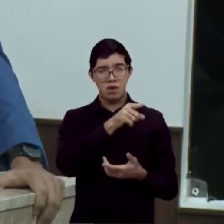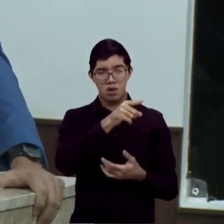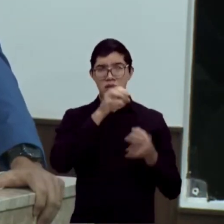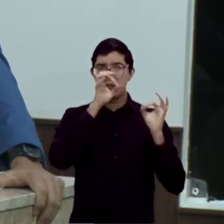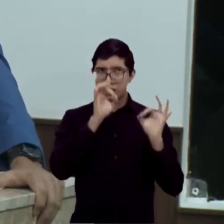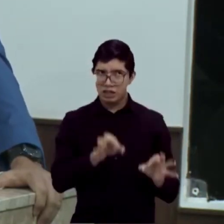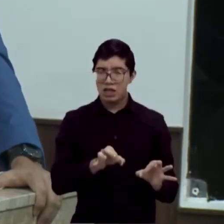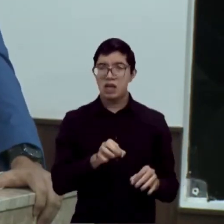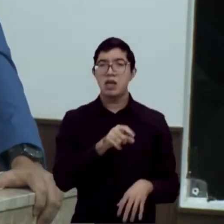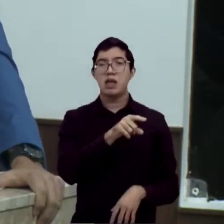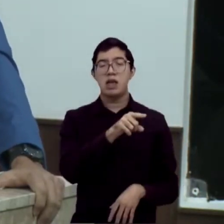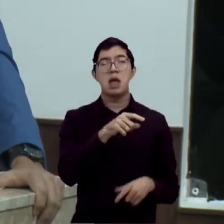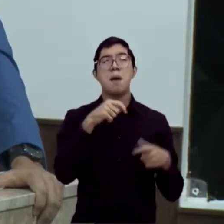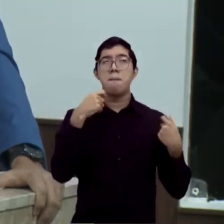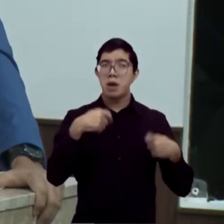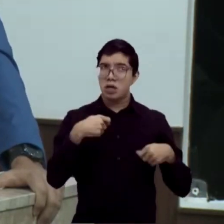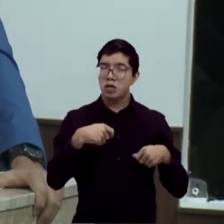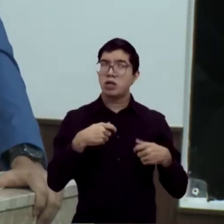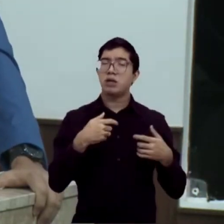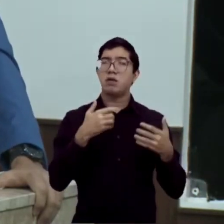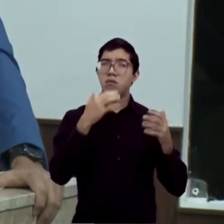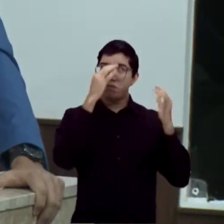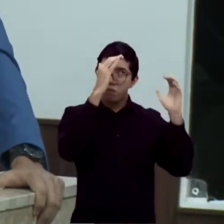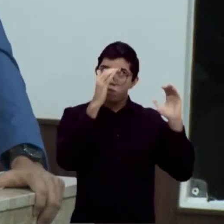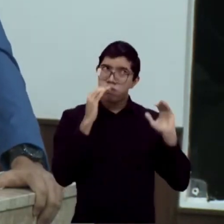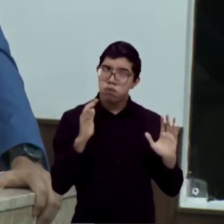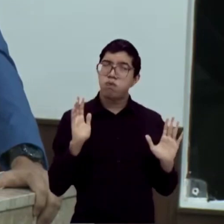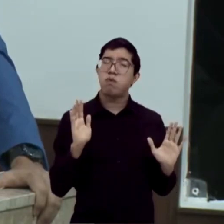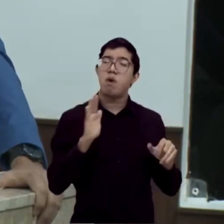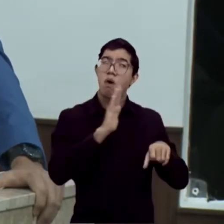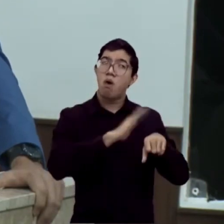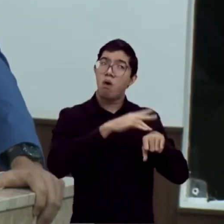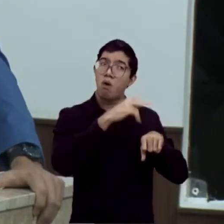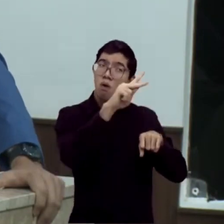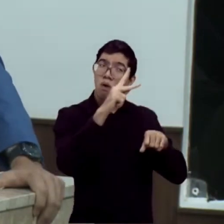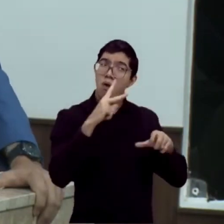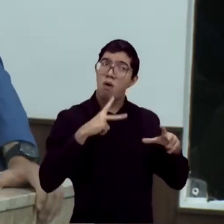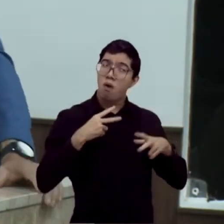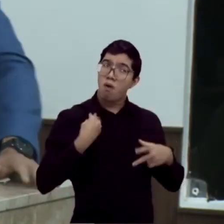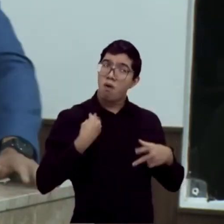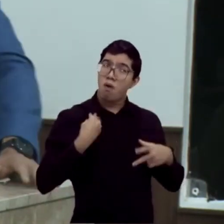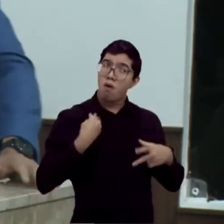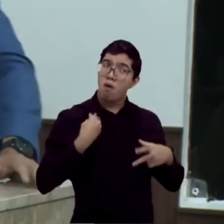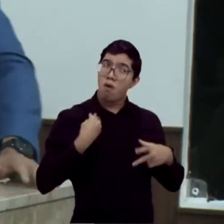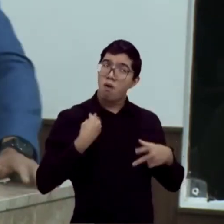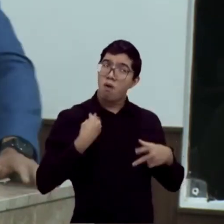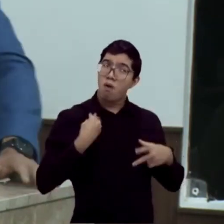Então, fique no seu lugar, vá cuidar da sua vida. Ou então, bora para o pau. Estou preparado.